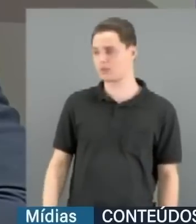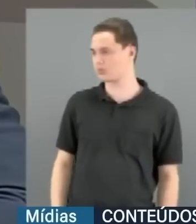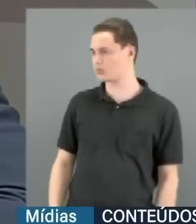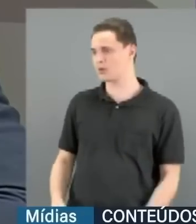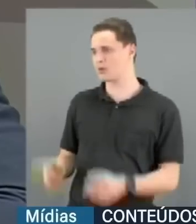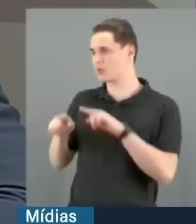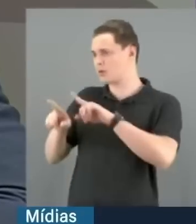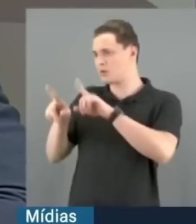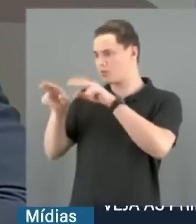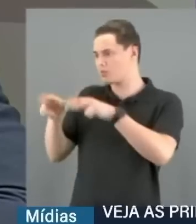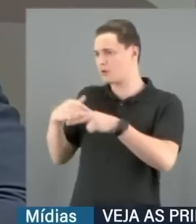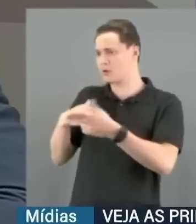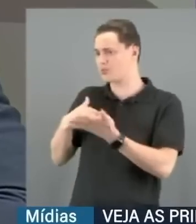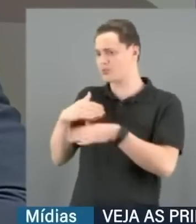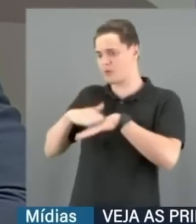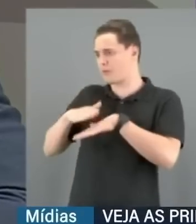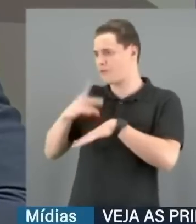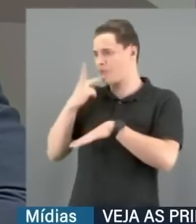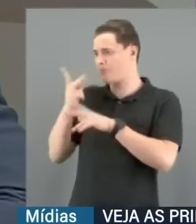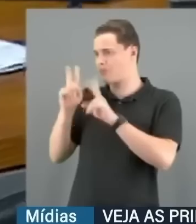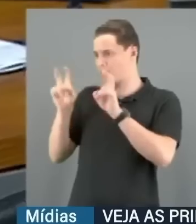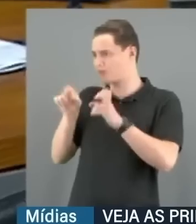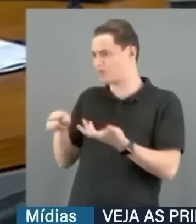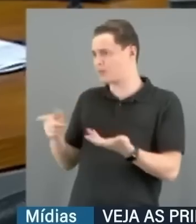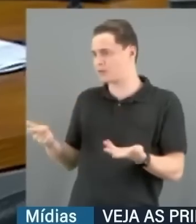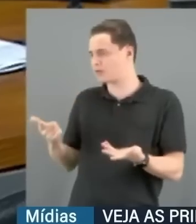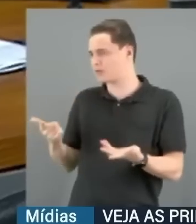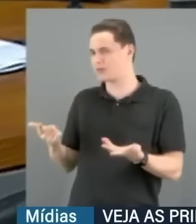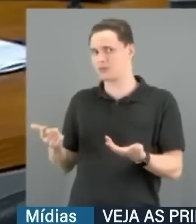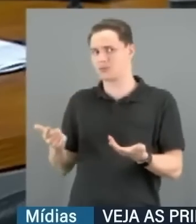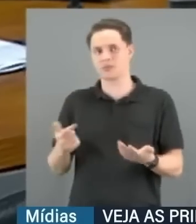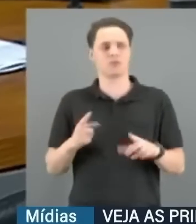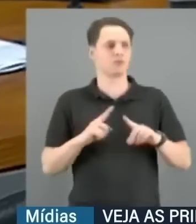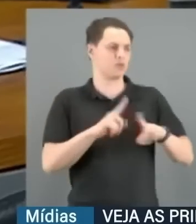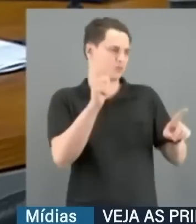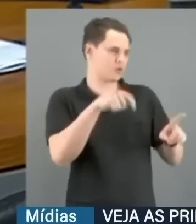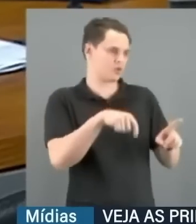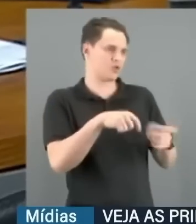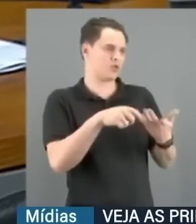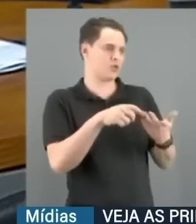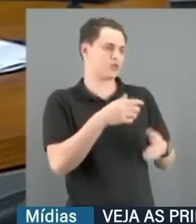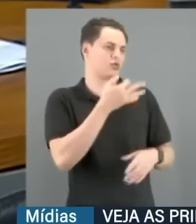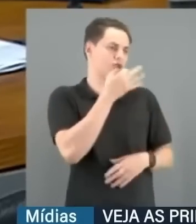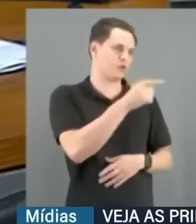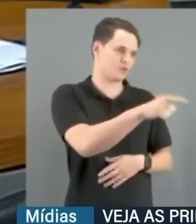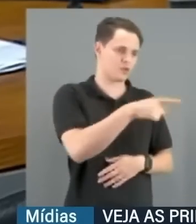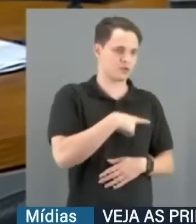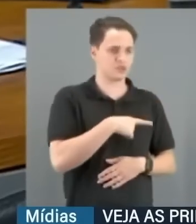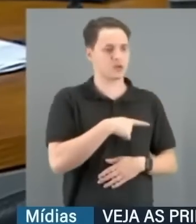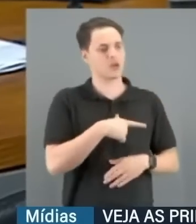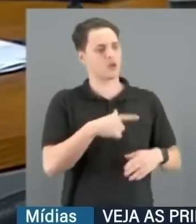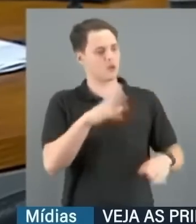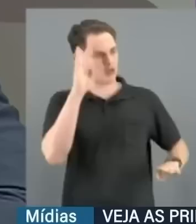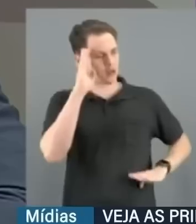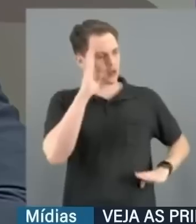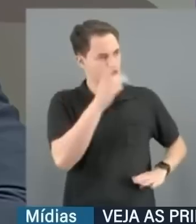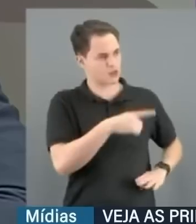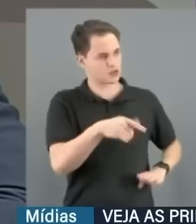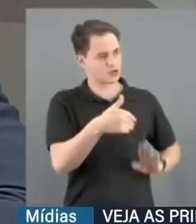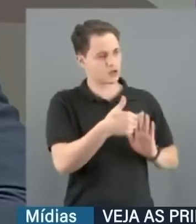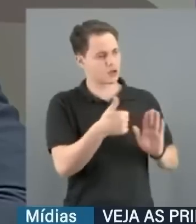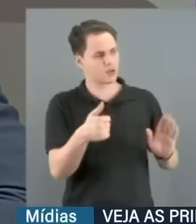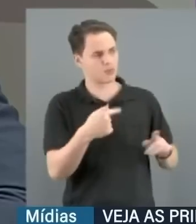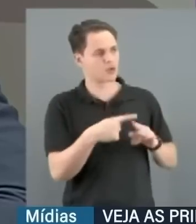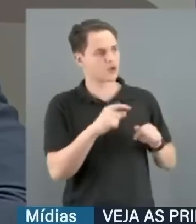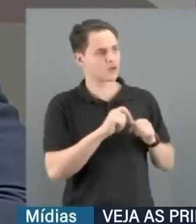linha, foge da minha competência. Mas ele poderia ter evitado e sugerido ao senhor que colocasse o exército, retirasse aquele pessoal de lá. Por que que